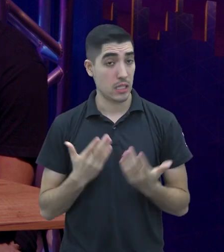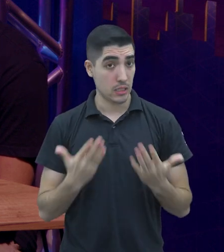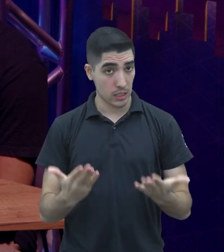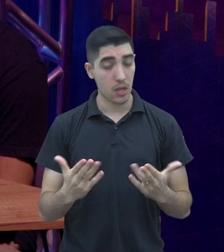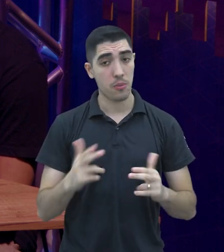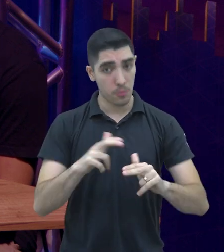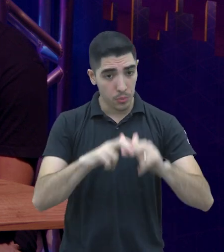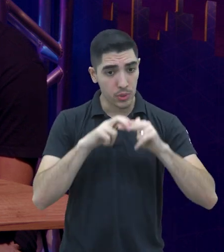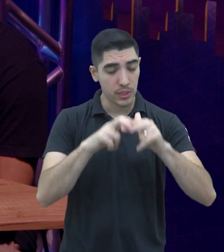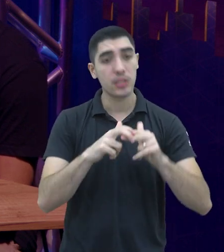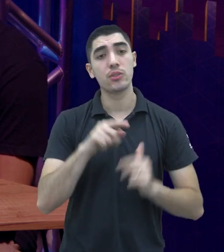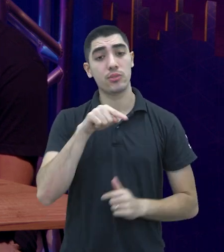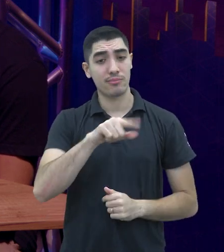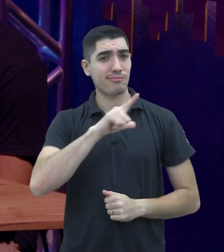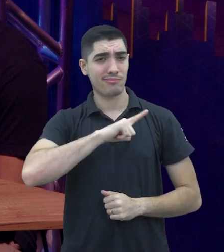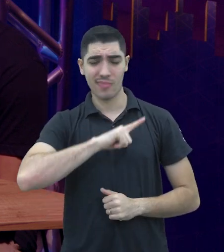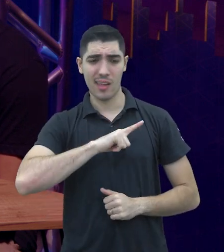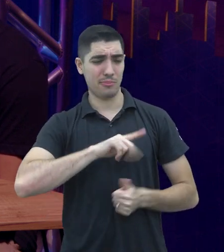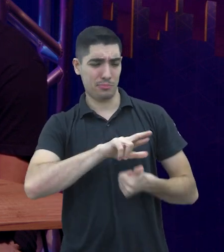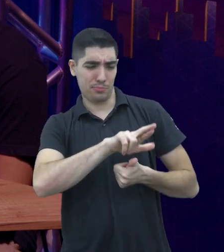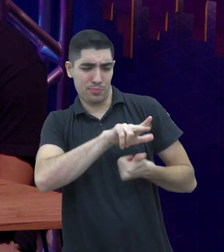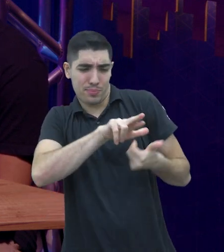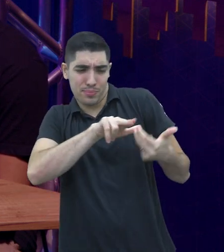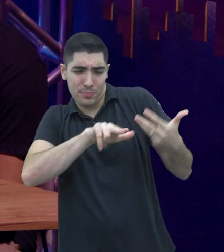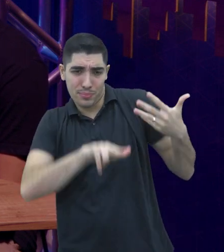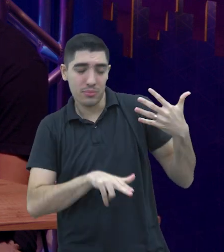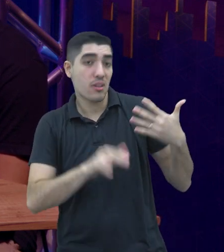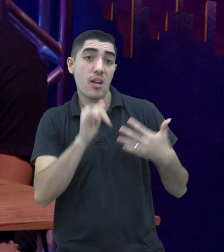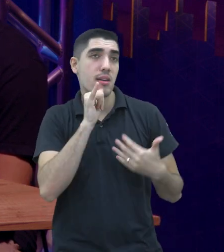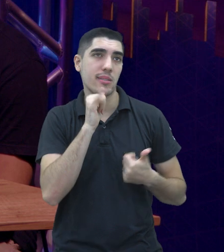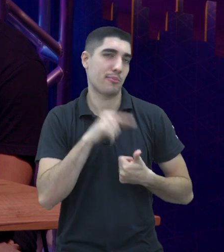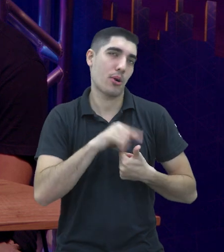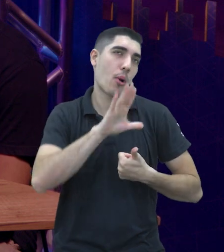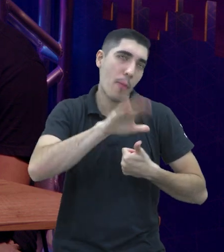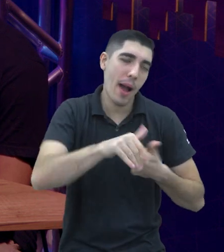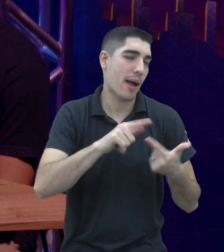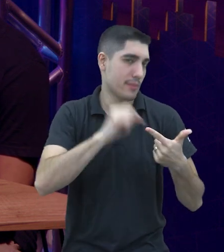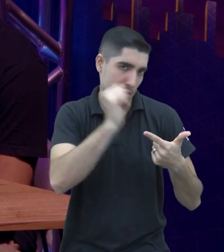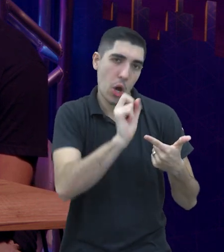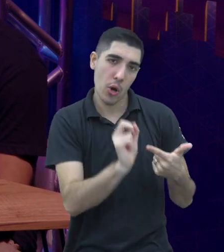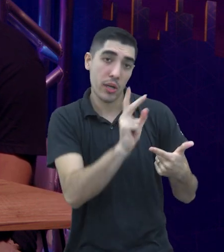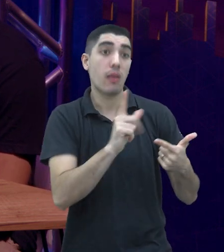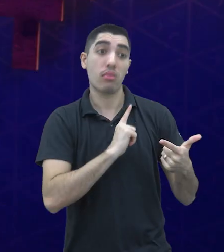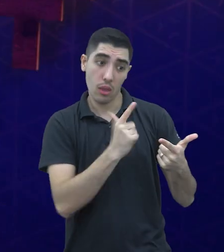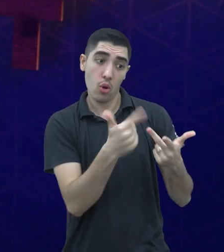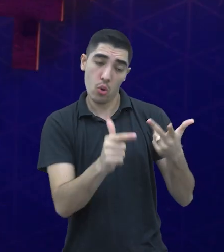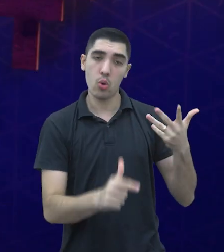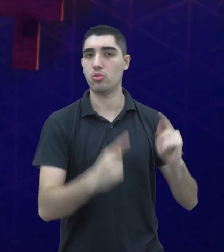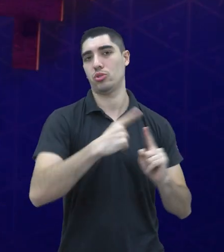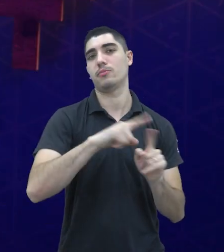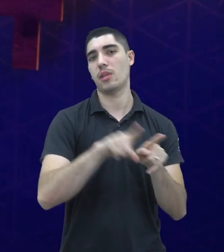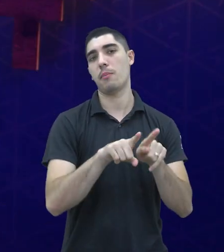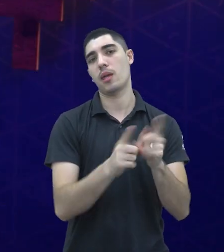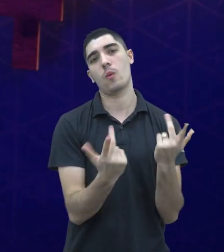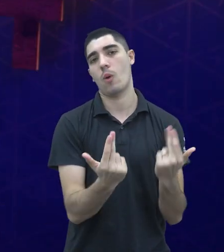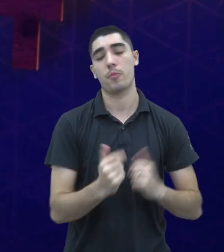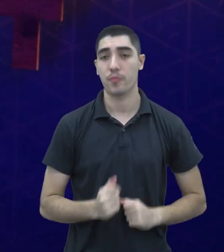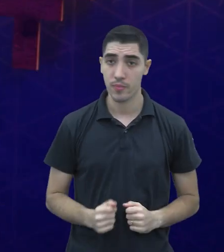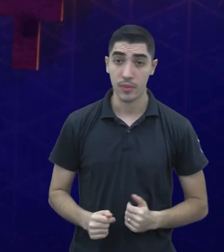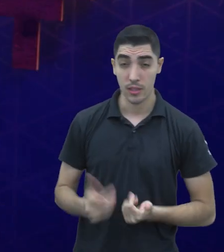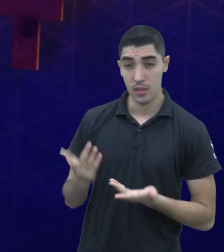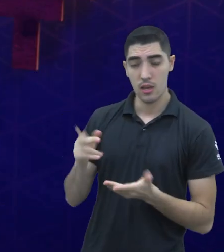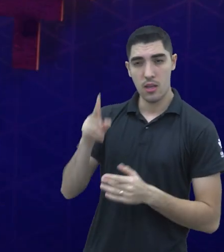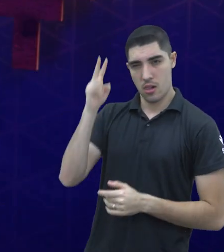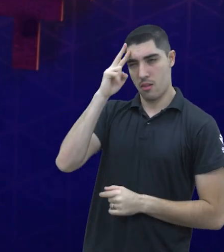produzem muitas outras formas de violência, né, como o roubo e assassinato. Exatamente. Fazendo